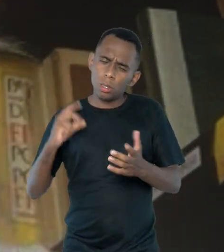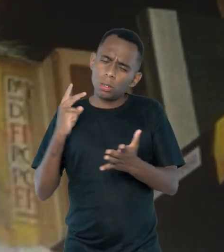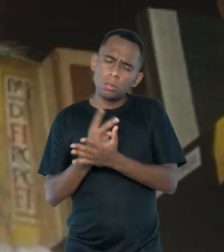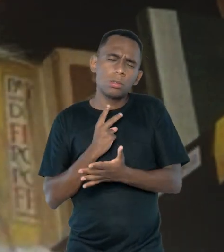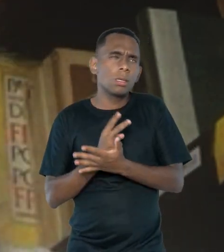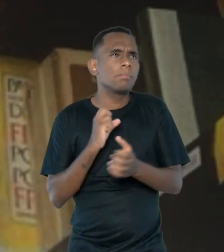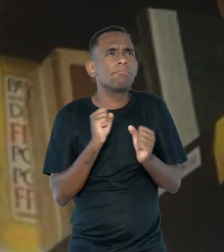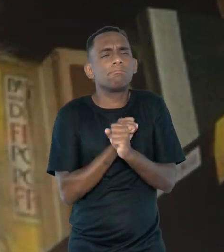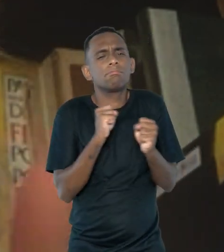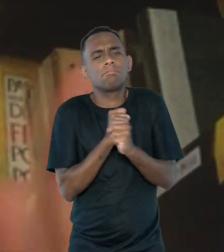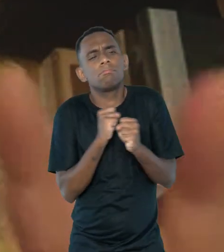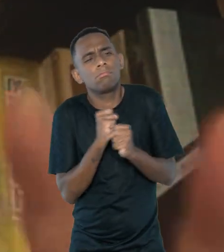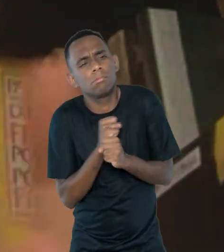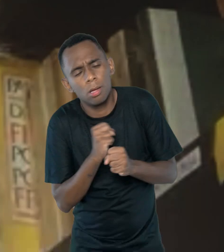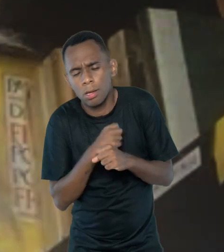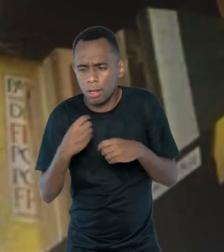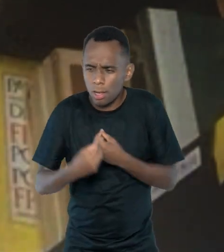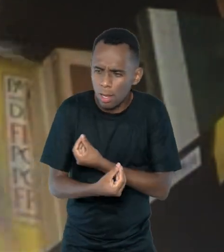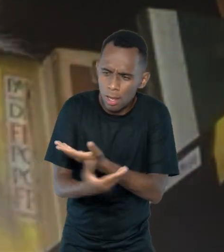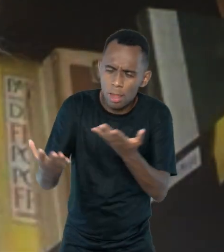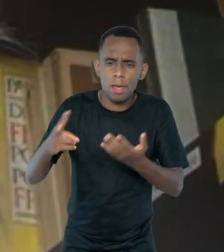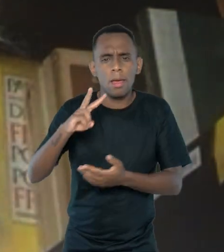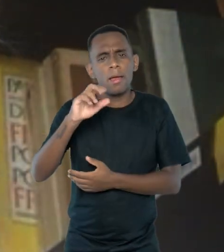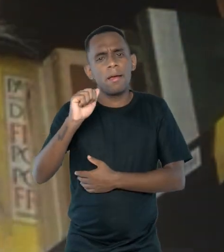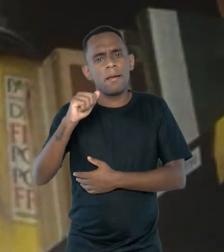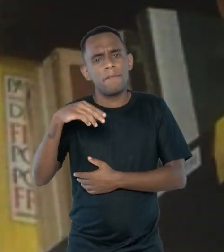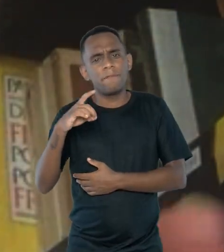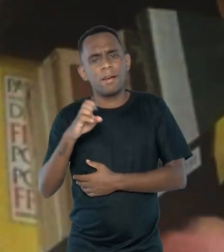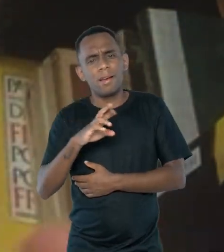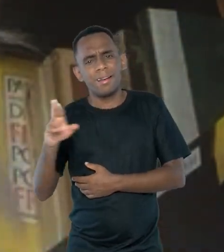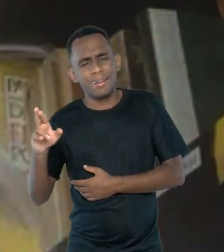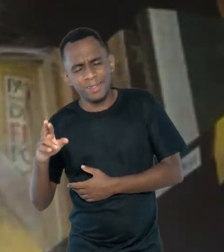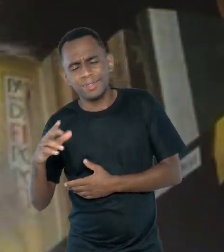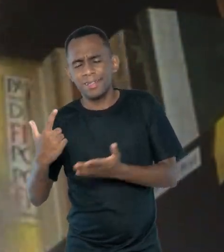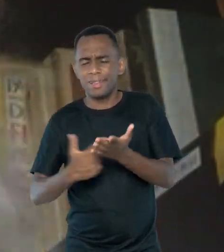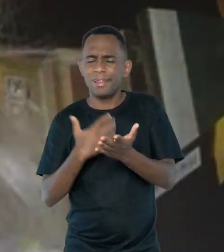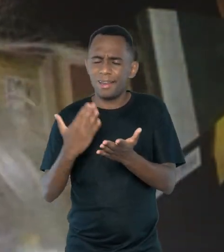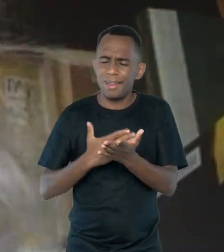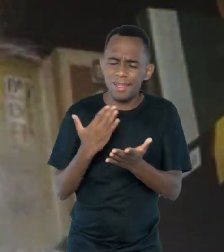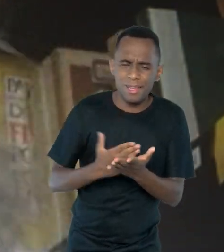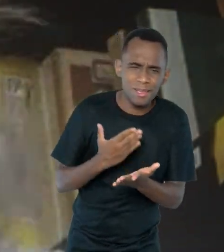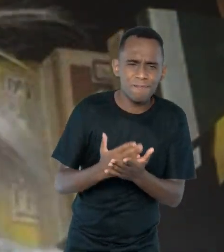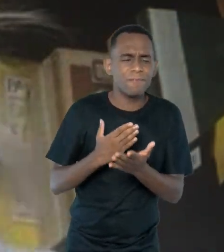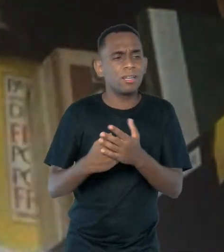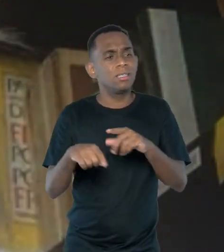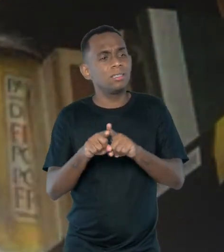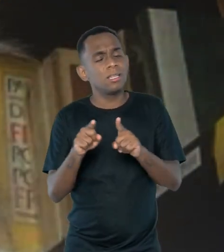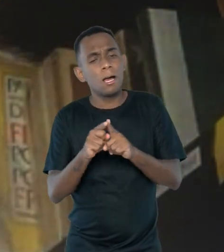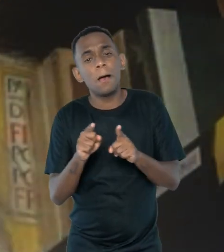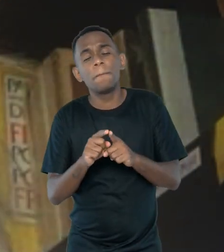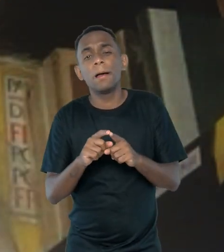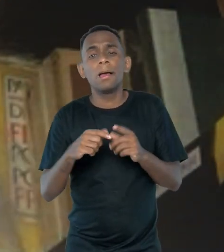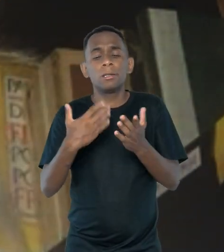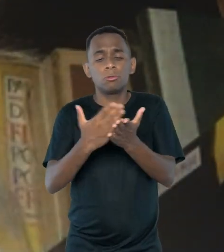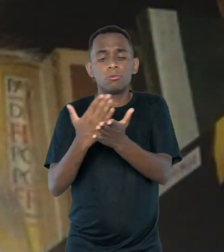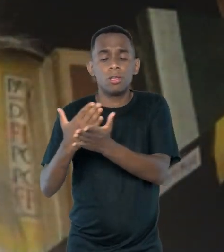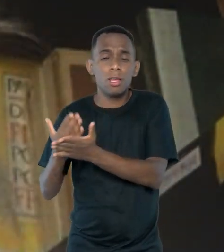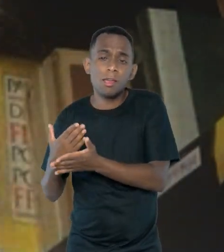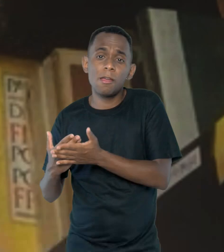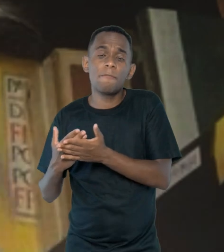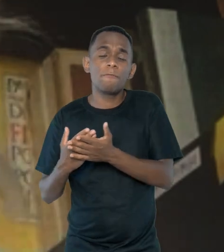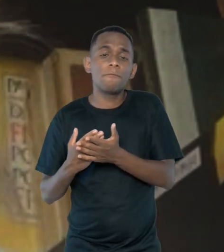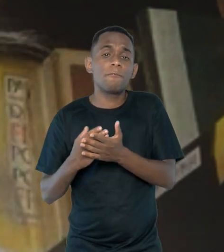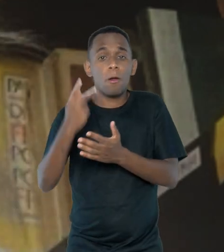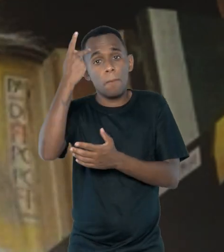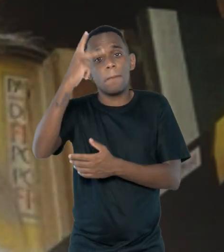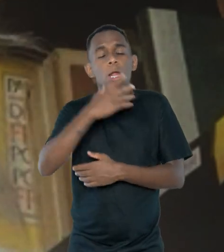muito apaixonada. Eu levava livro do Vander Piroli, eu levava aquela coleção Para Gostar de Ler. Então,